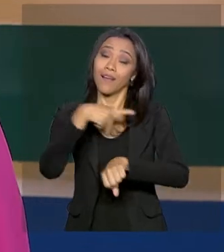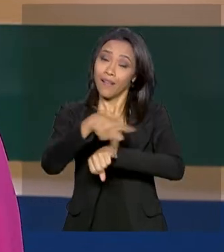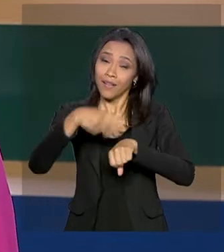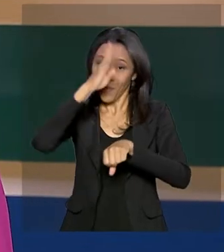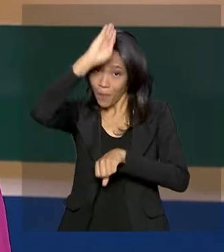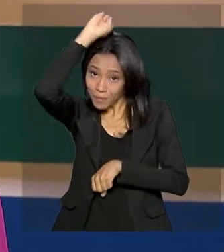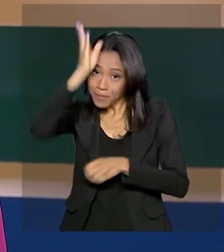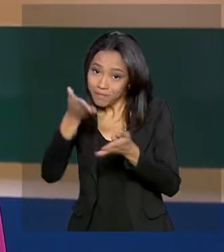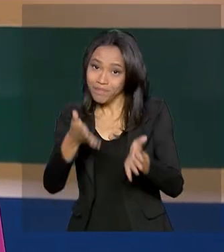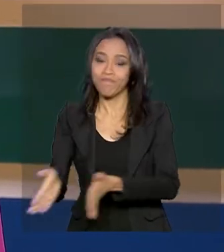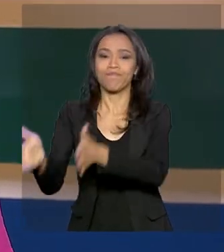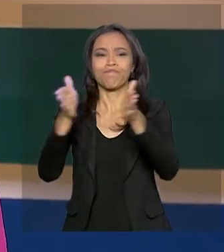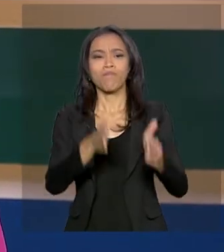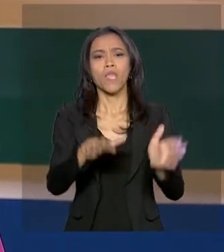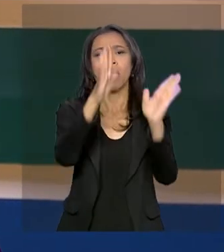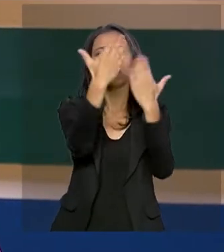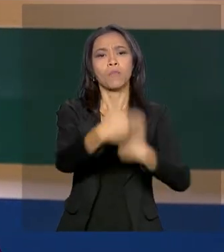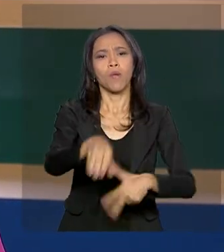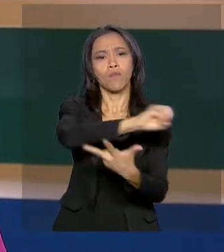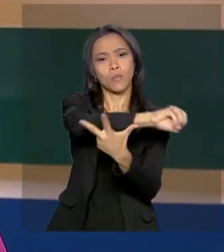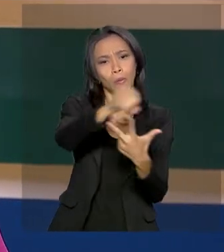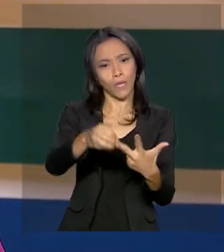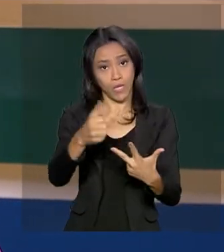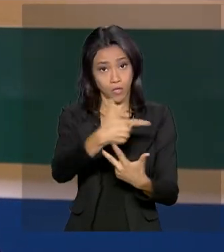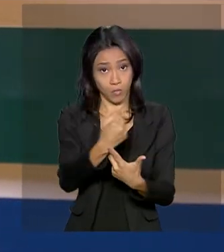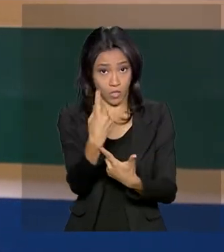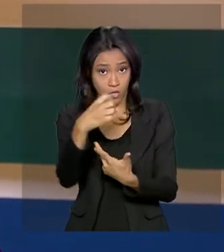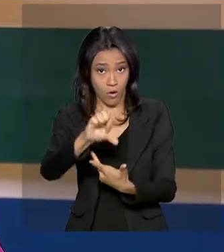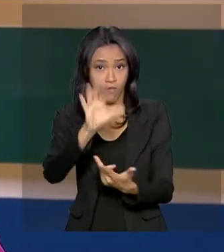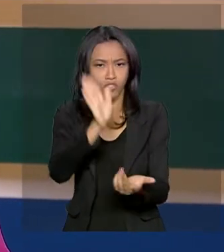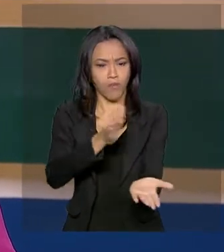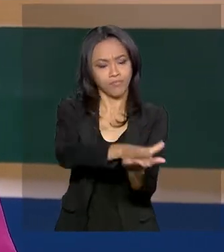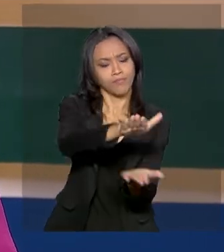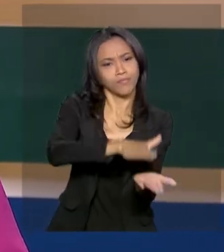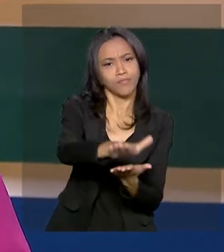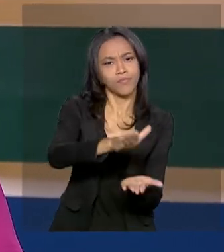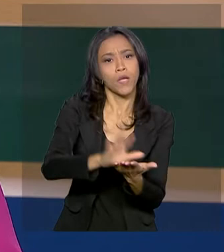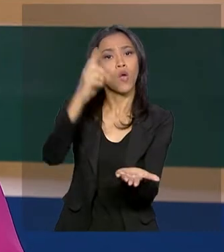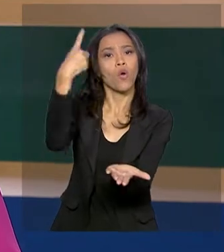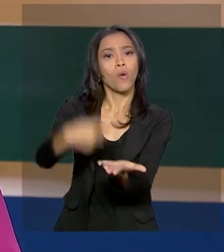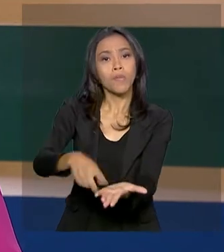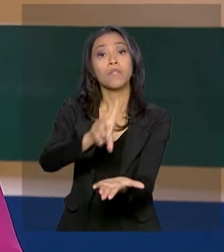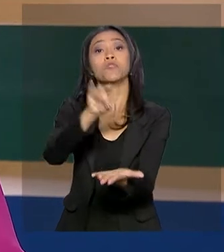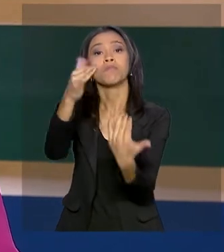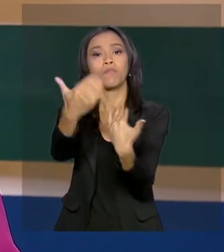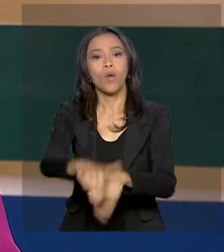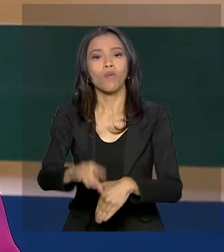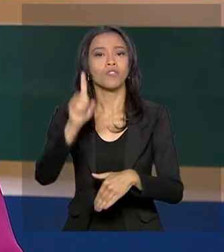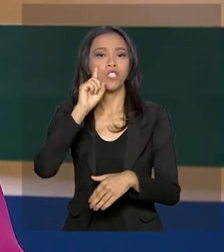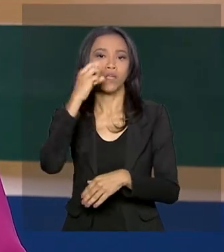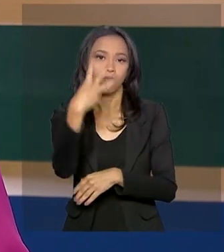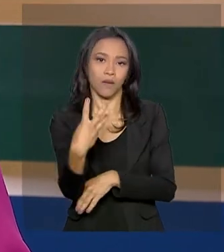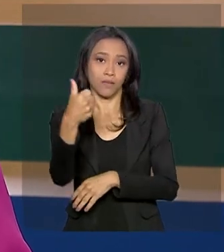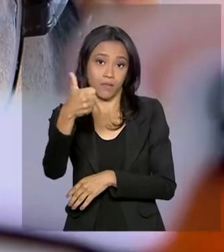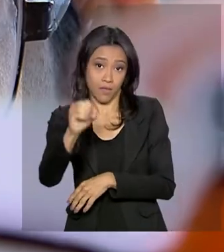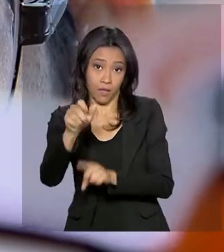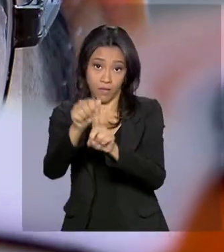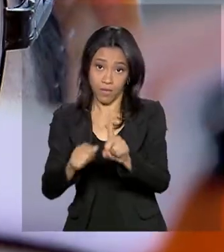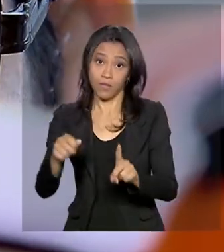E as provas do Enem 2019 já estão impressas. A avaliação está marcada para os dias 3 e 10 de novembro.